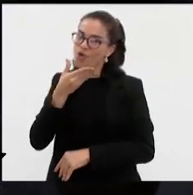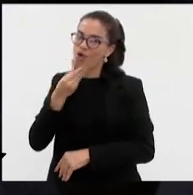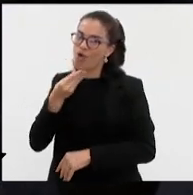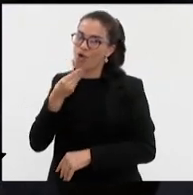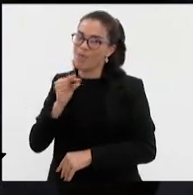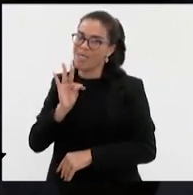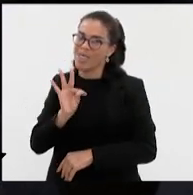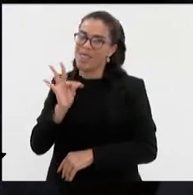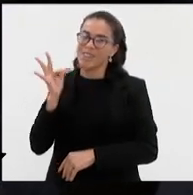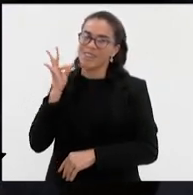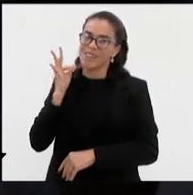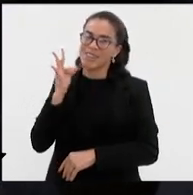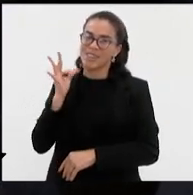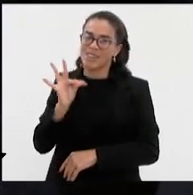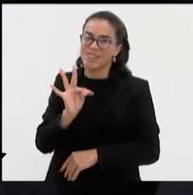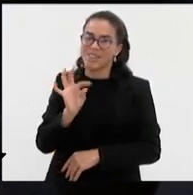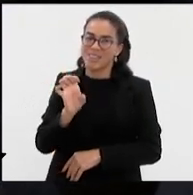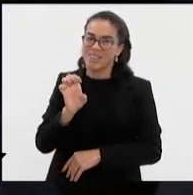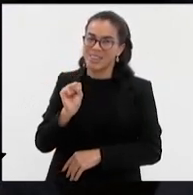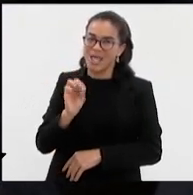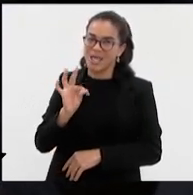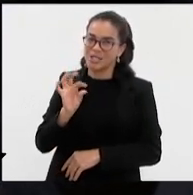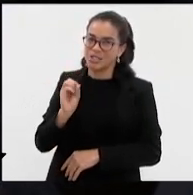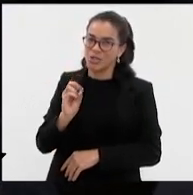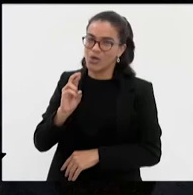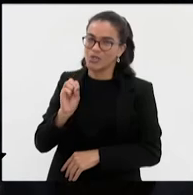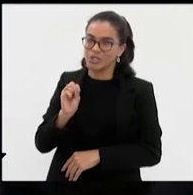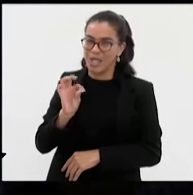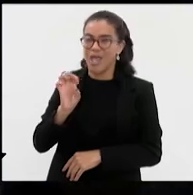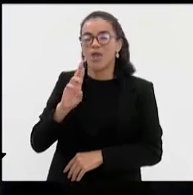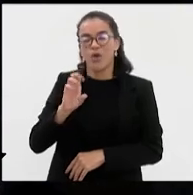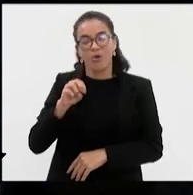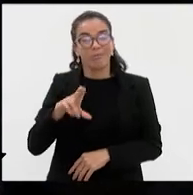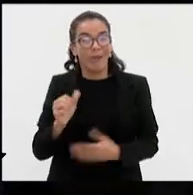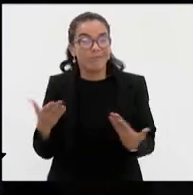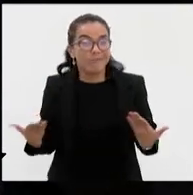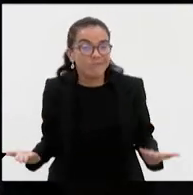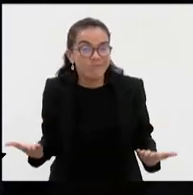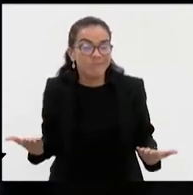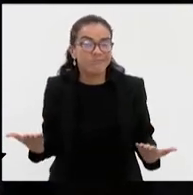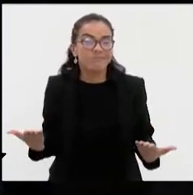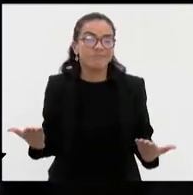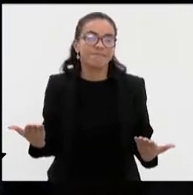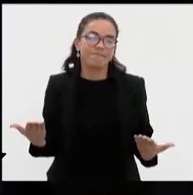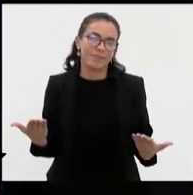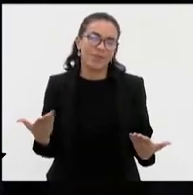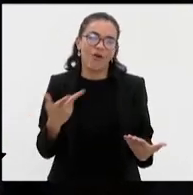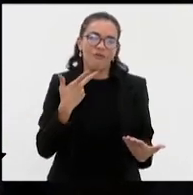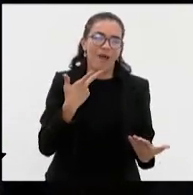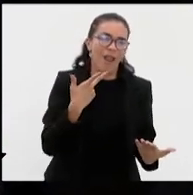muito difícil a gente entrar nesse meandro e definir que é